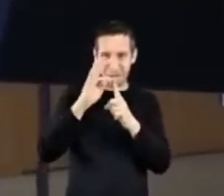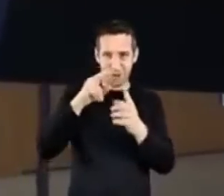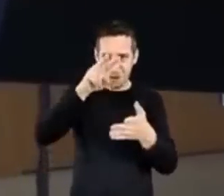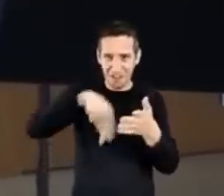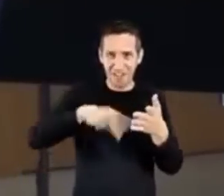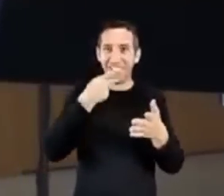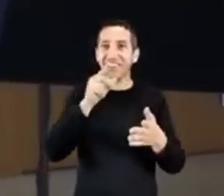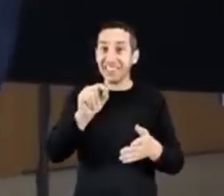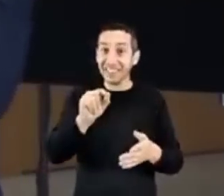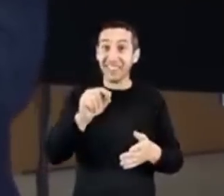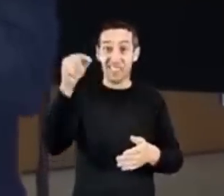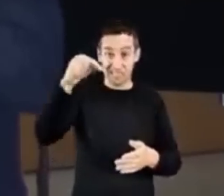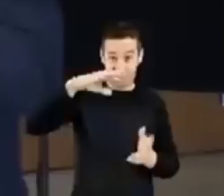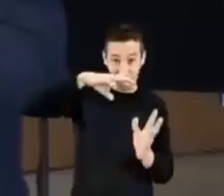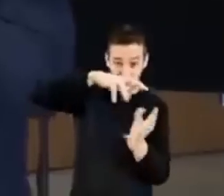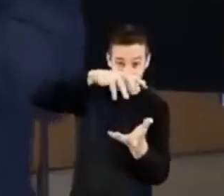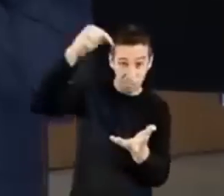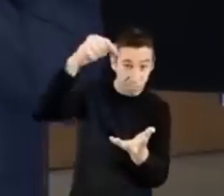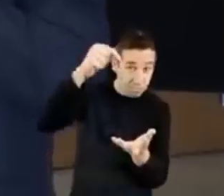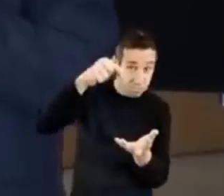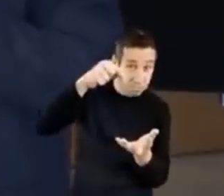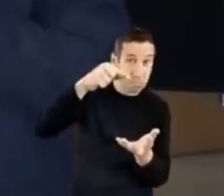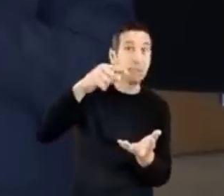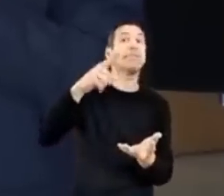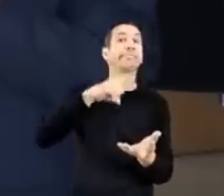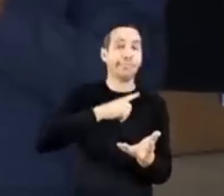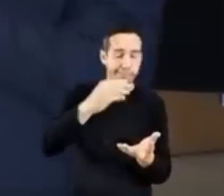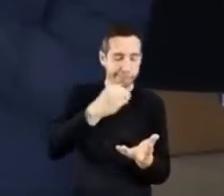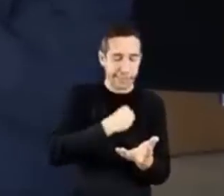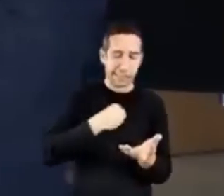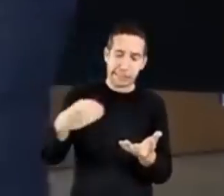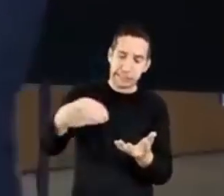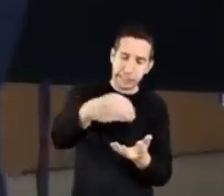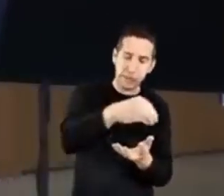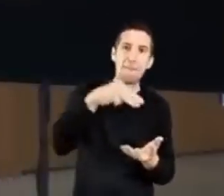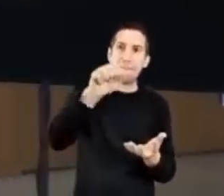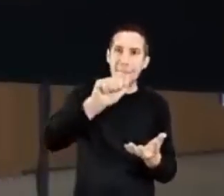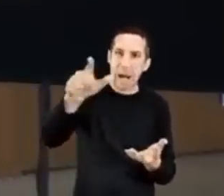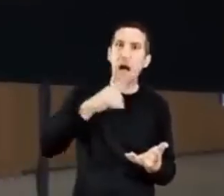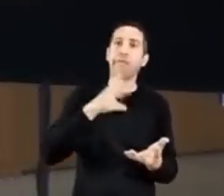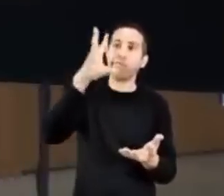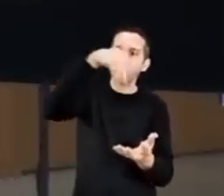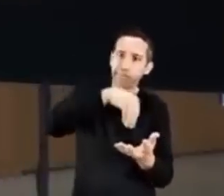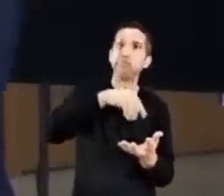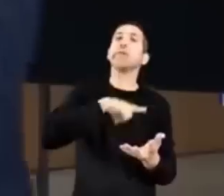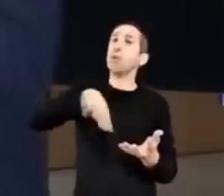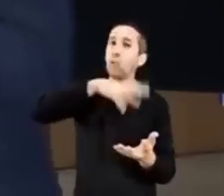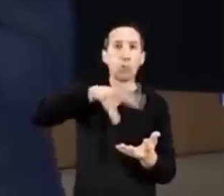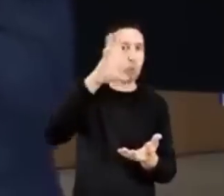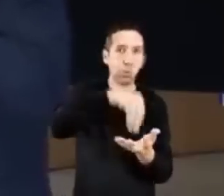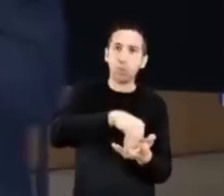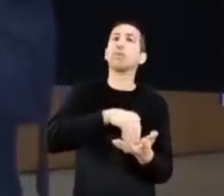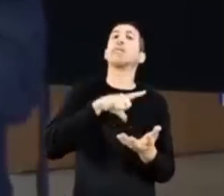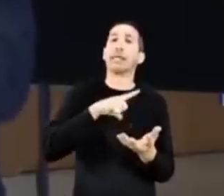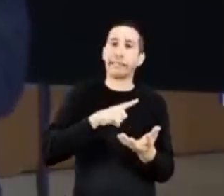esse mundo ele é pecador esse mundo é mau esse mundo tem é tudo isso que a gente vê e